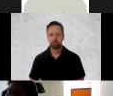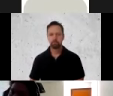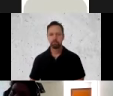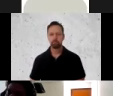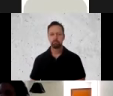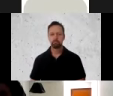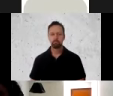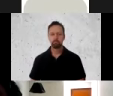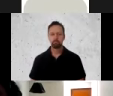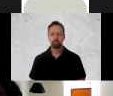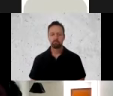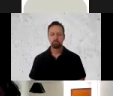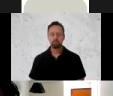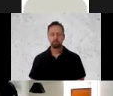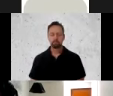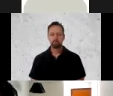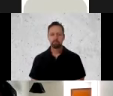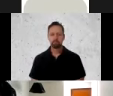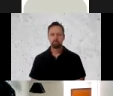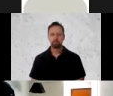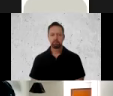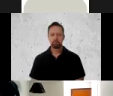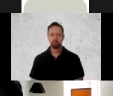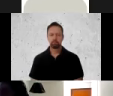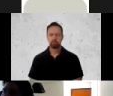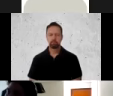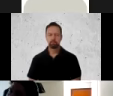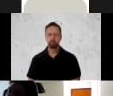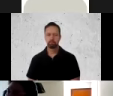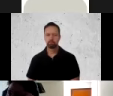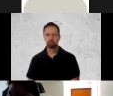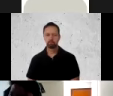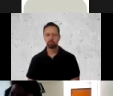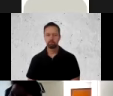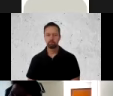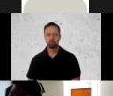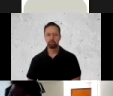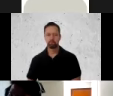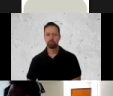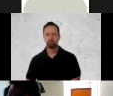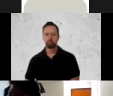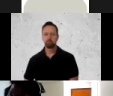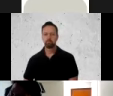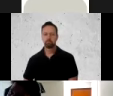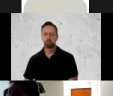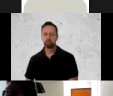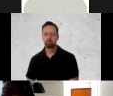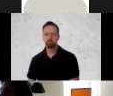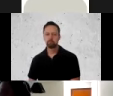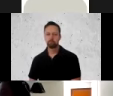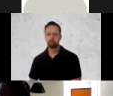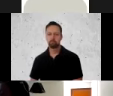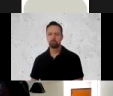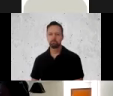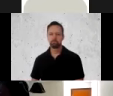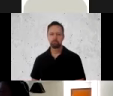Mesmo incluindo as variáveis de controle dos municípios vizinhos e do próprio município, os resultados continuaram sendo robustos. Agora